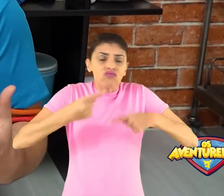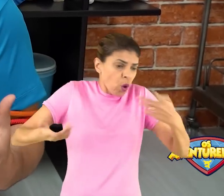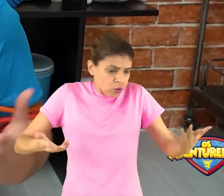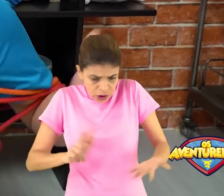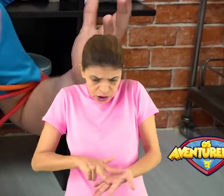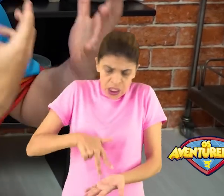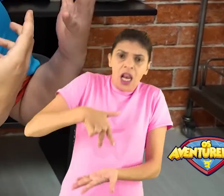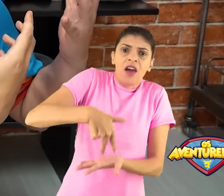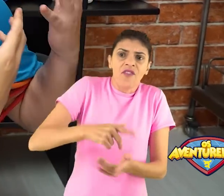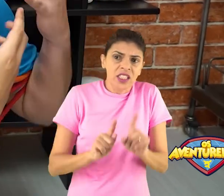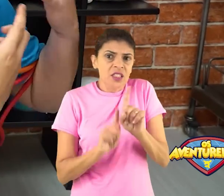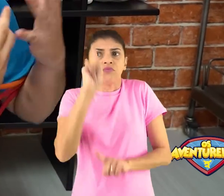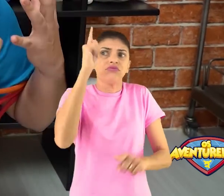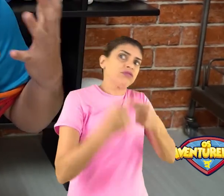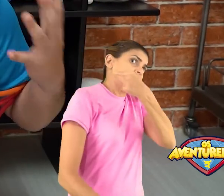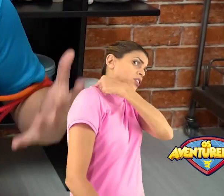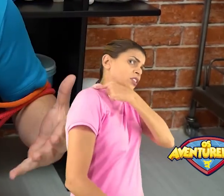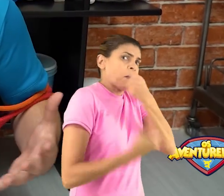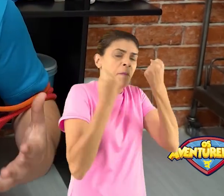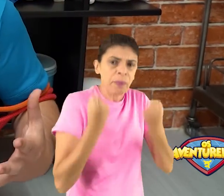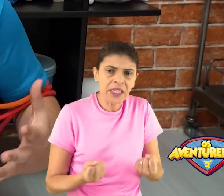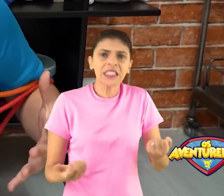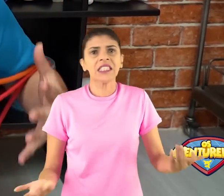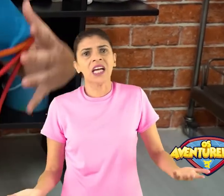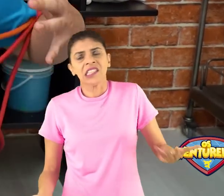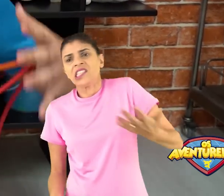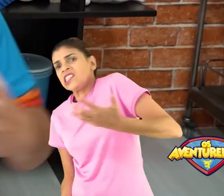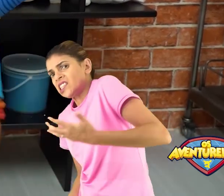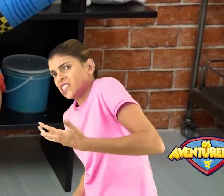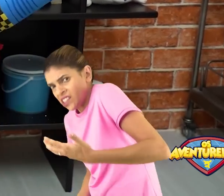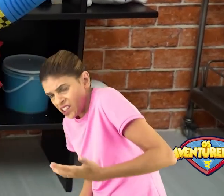não consigo me levantar com esse míssil pesado aqui atrás!